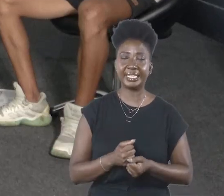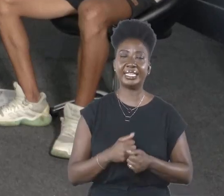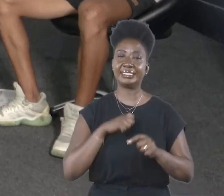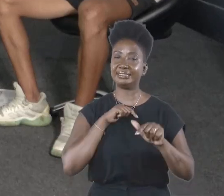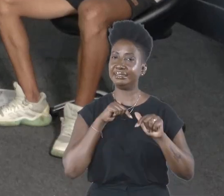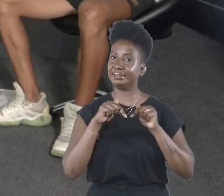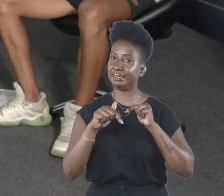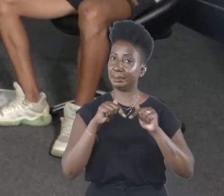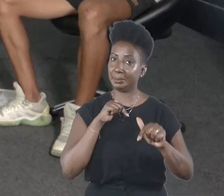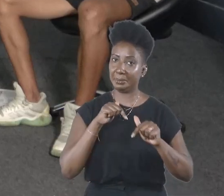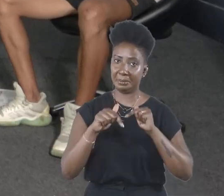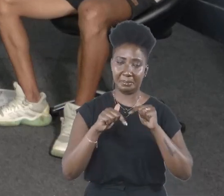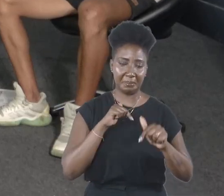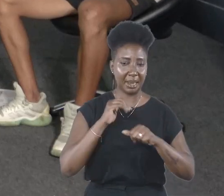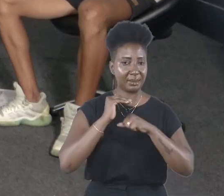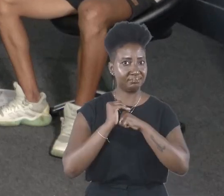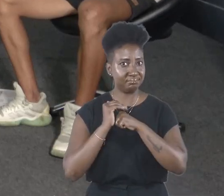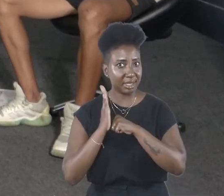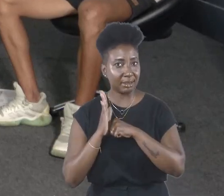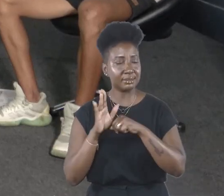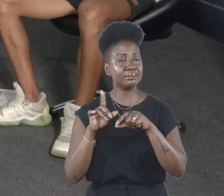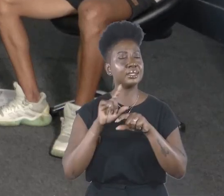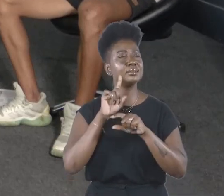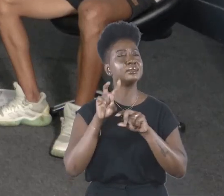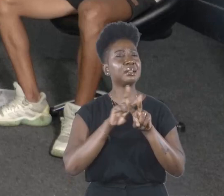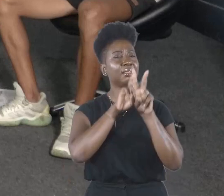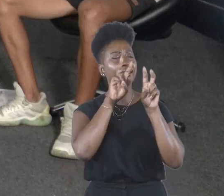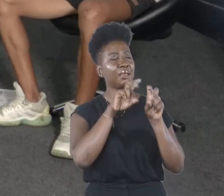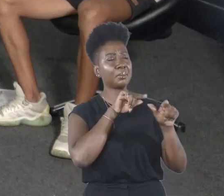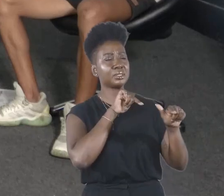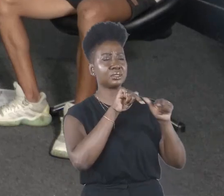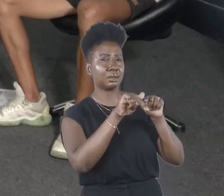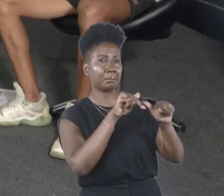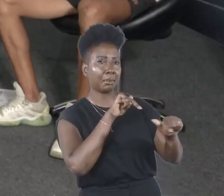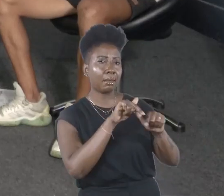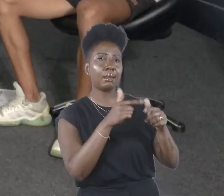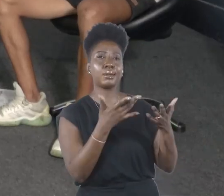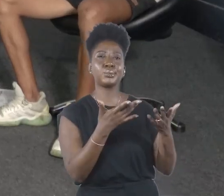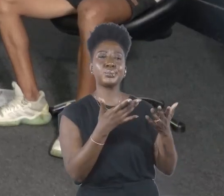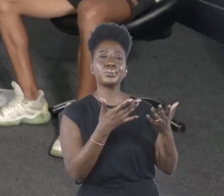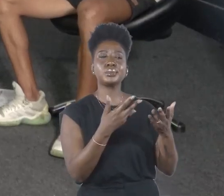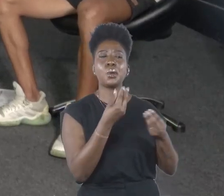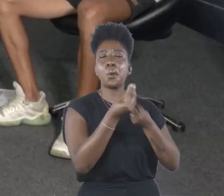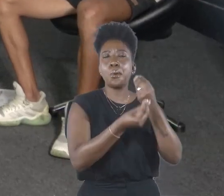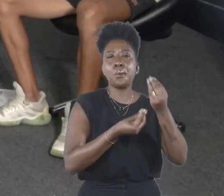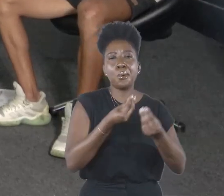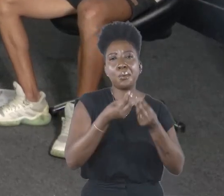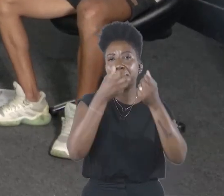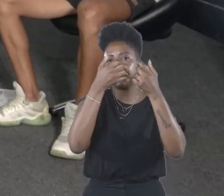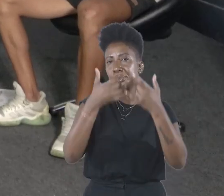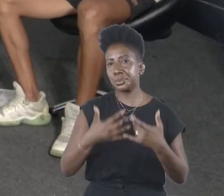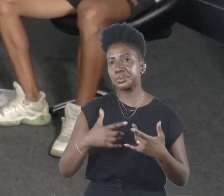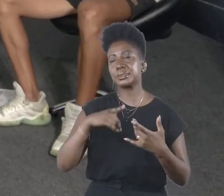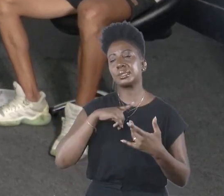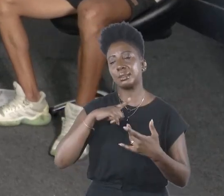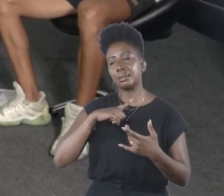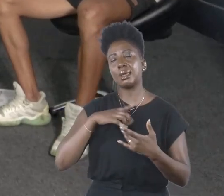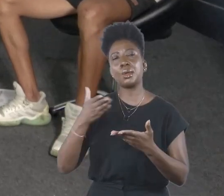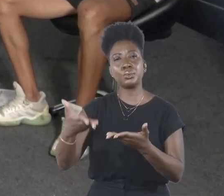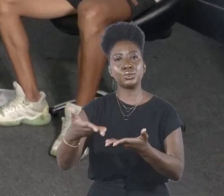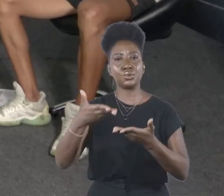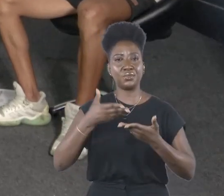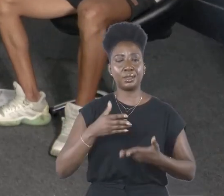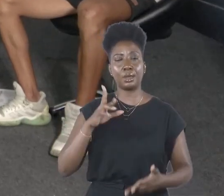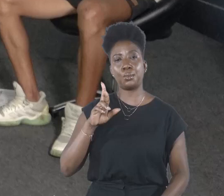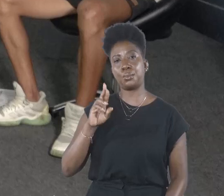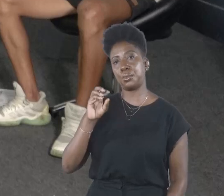Excelente, é muito trabalho. E falando de trabalho, de empregabilidade, a gente tem o prazer